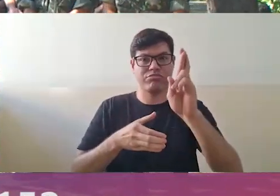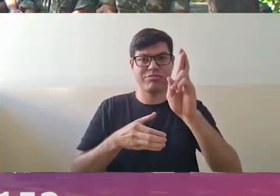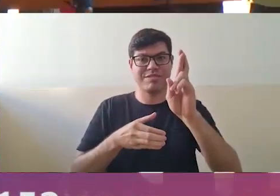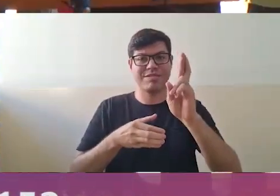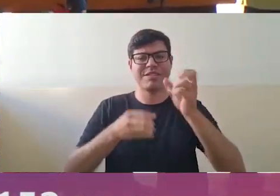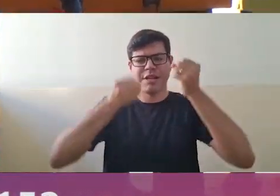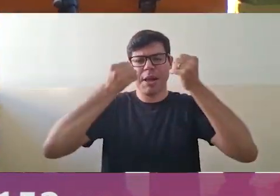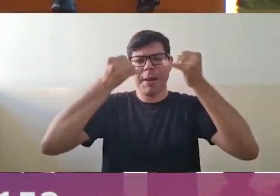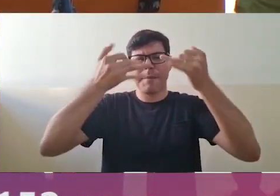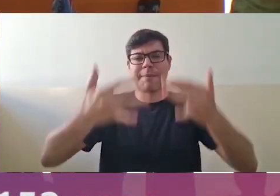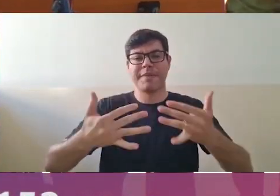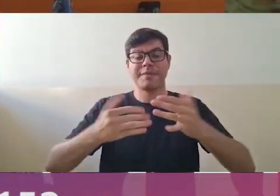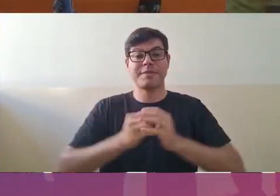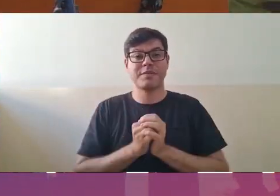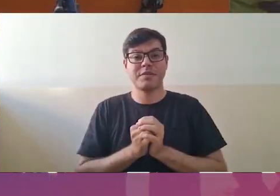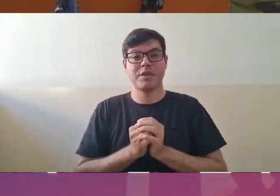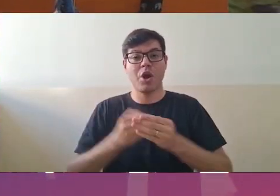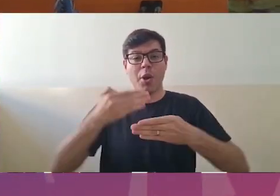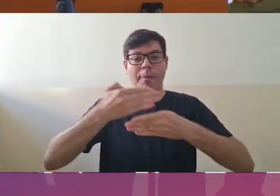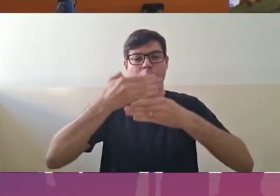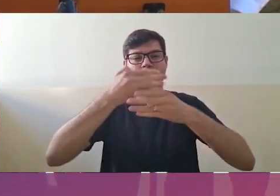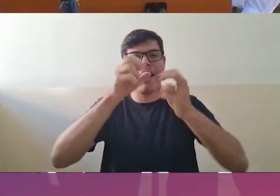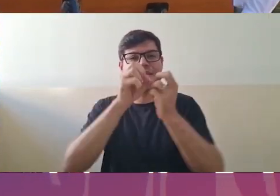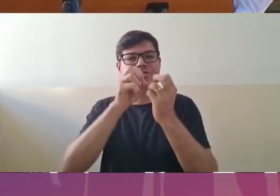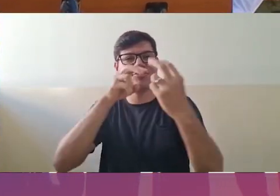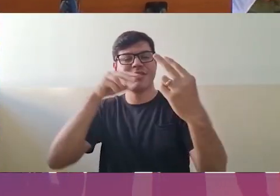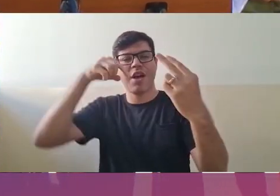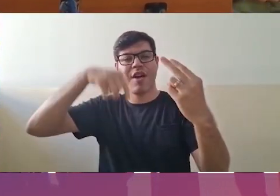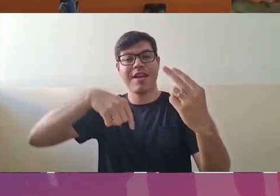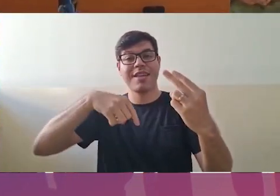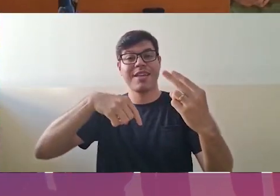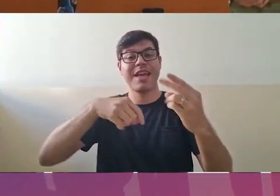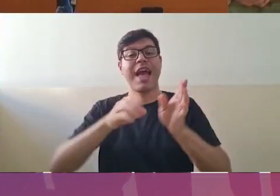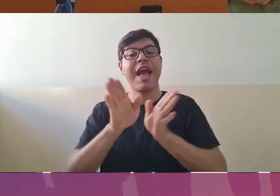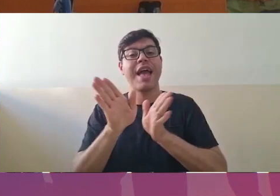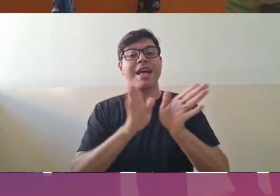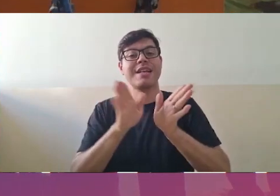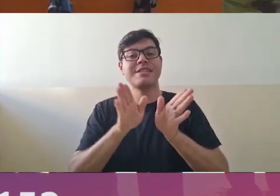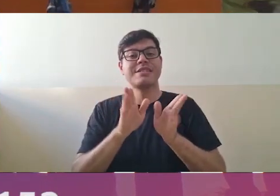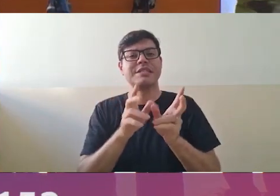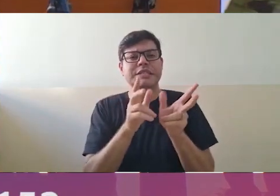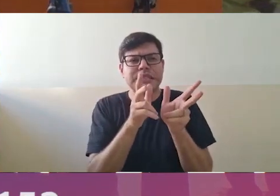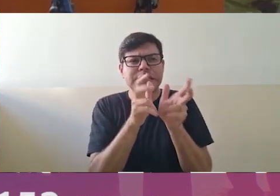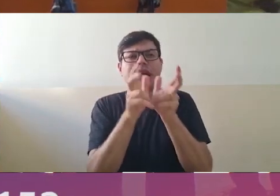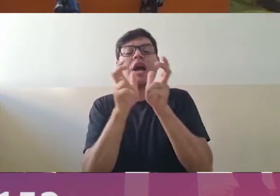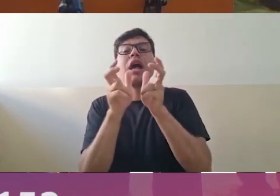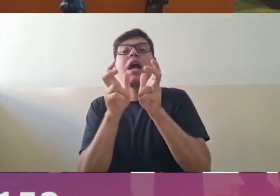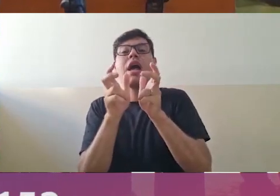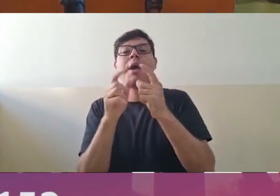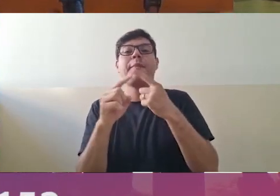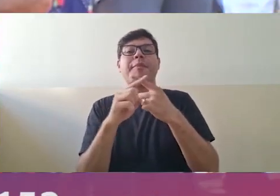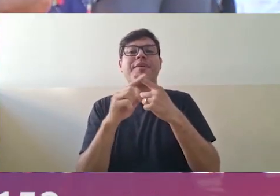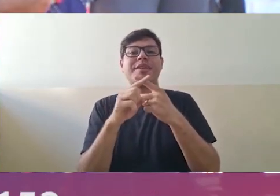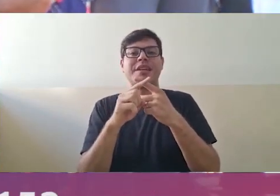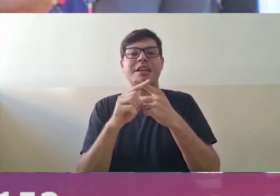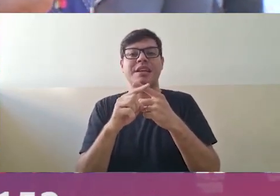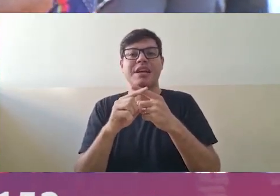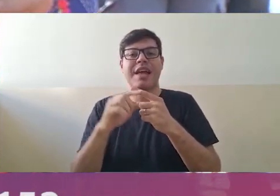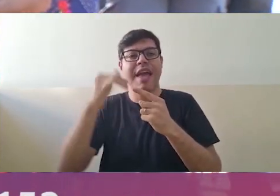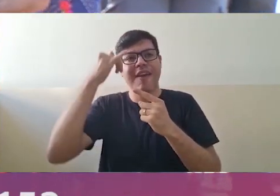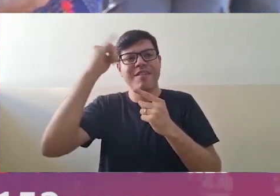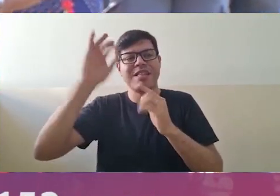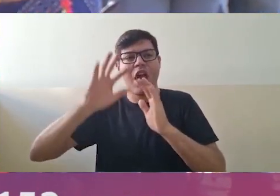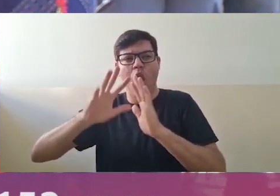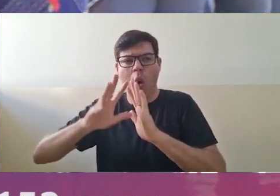Autoridades militares. Está em fase de implantação a muralha digital da cidade, com acesso ao sistema Detecta. E